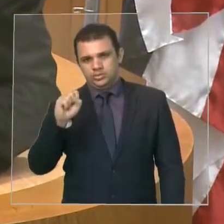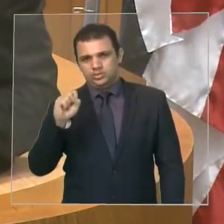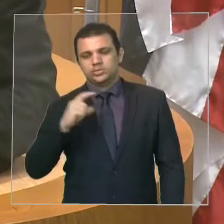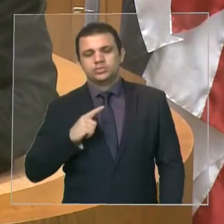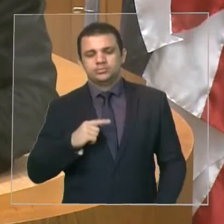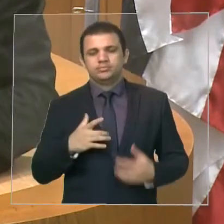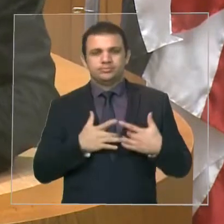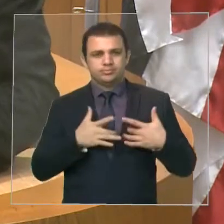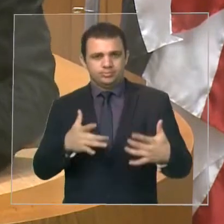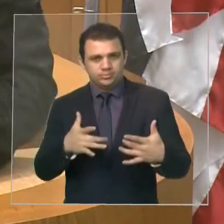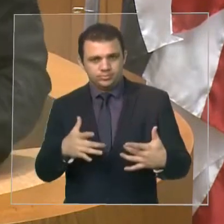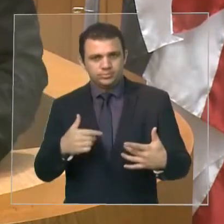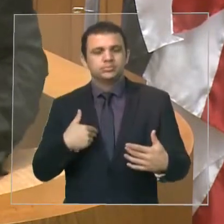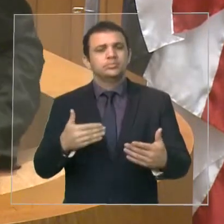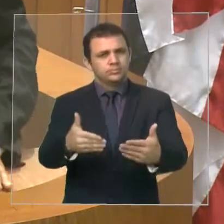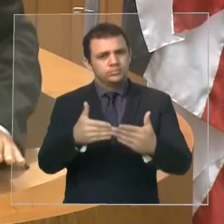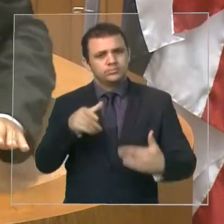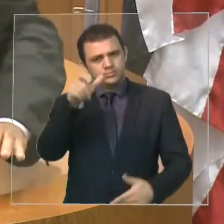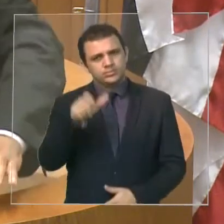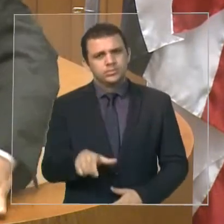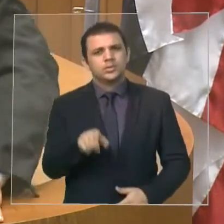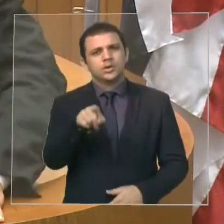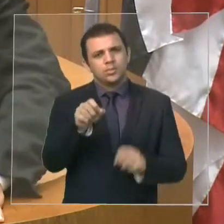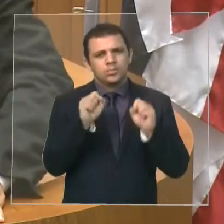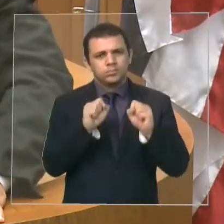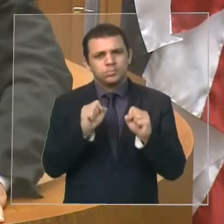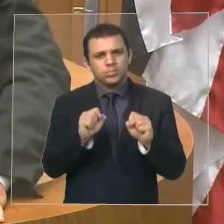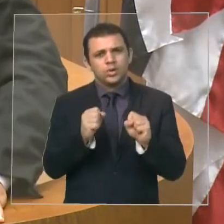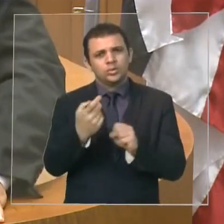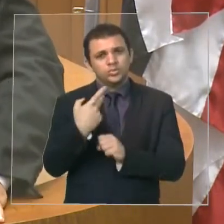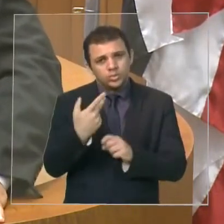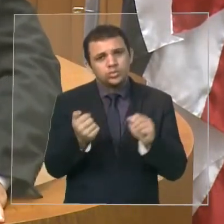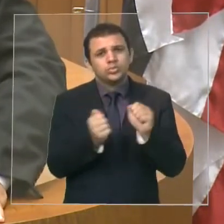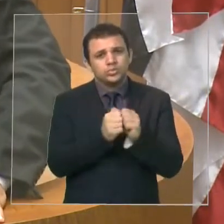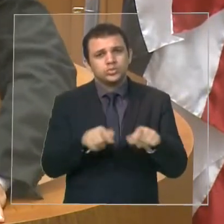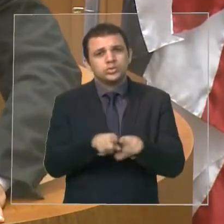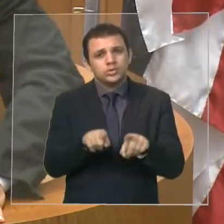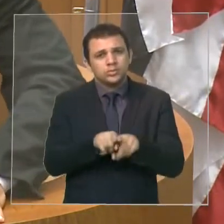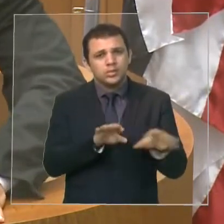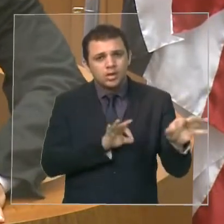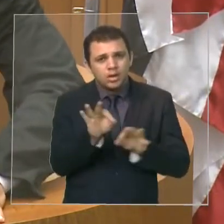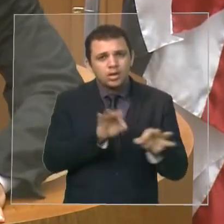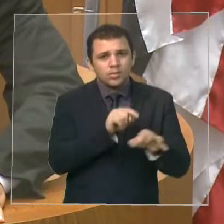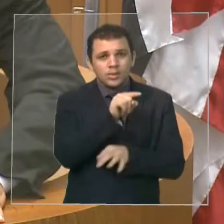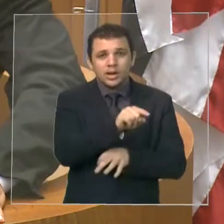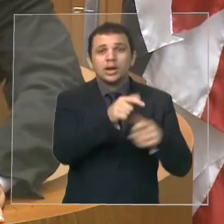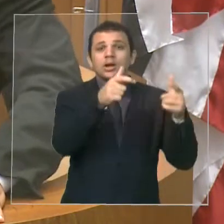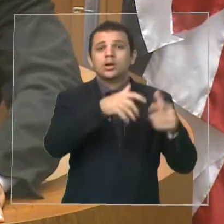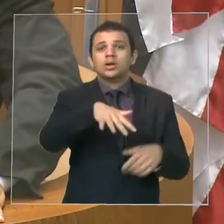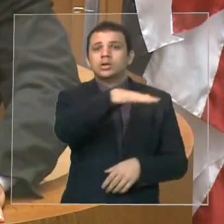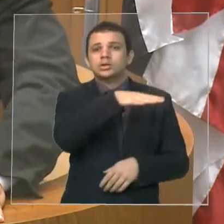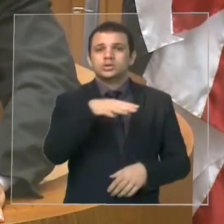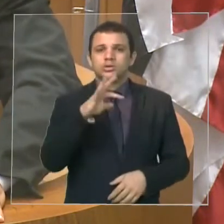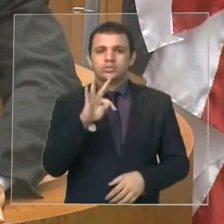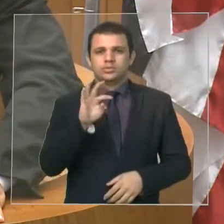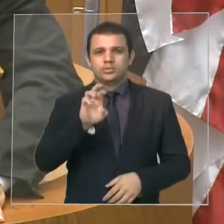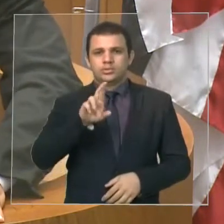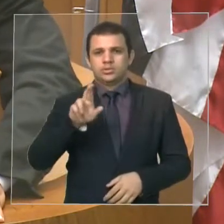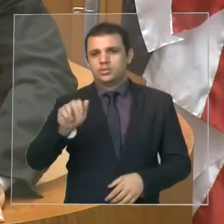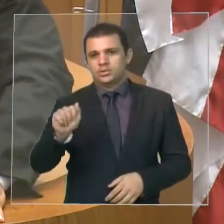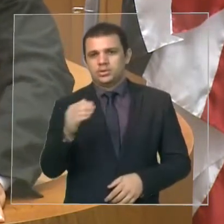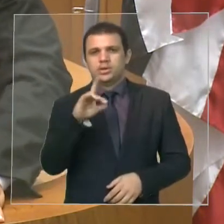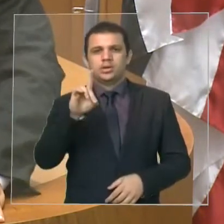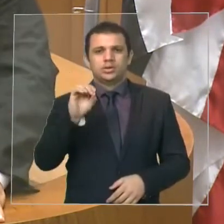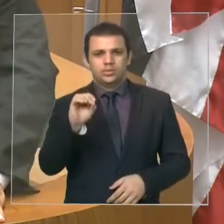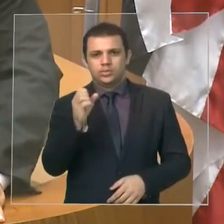inclusive, deputado Carlinhos, o conjunto Terra do Sol, que está só buraco e lama. Então, vamos